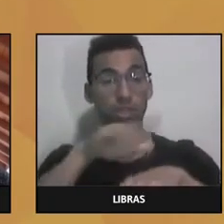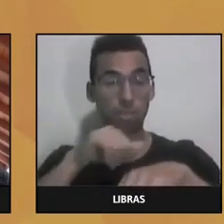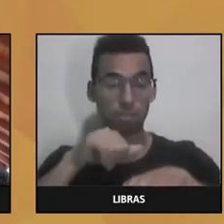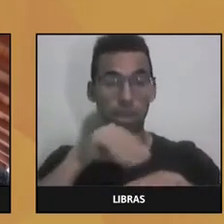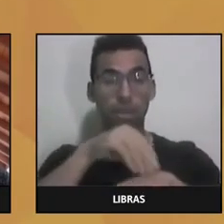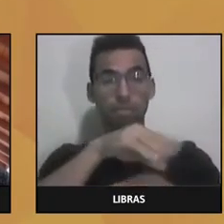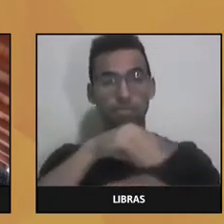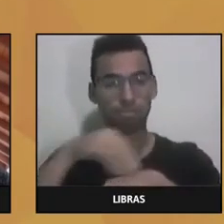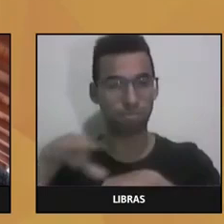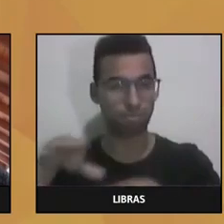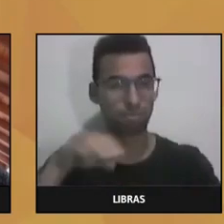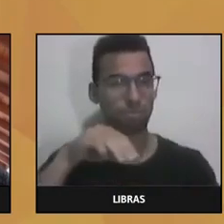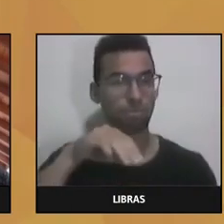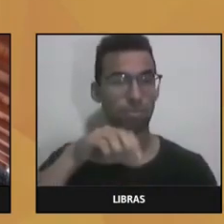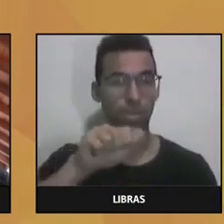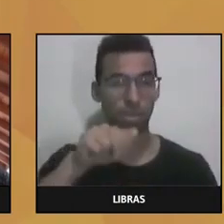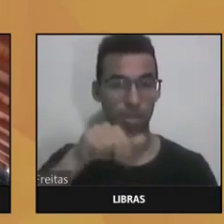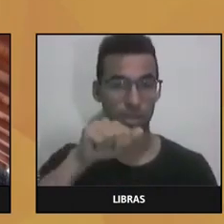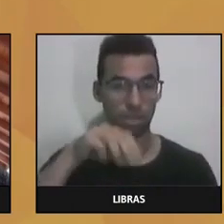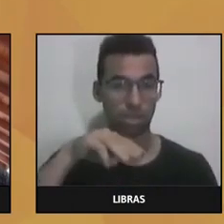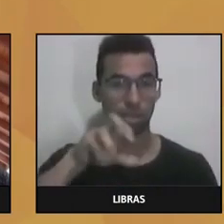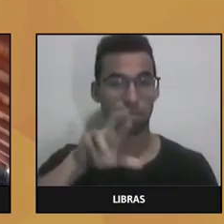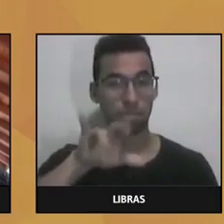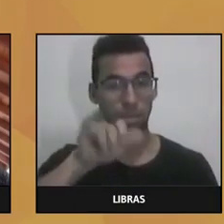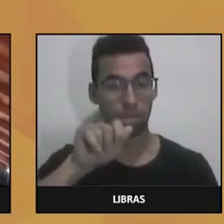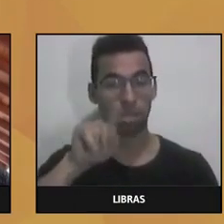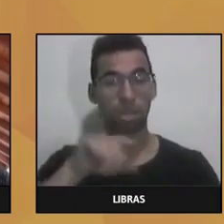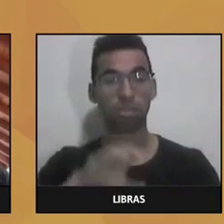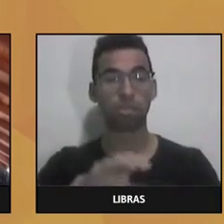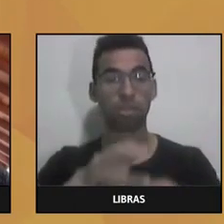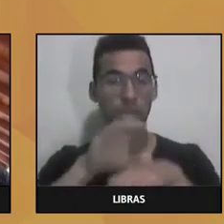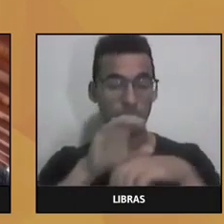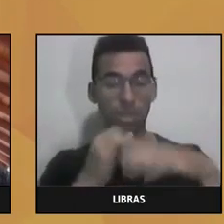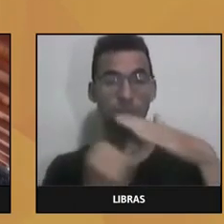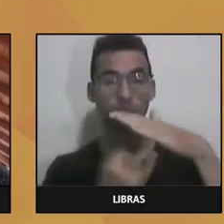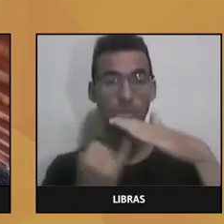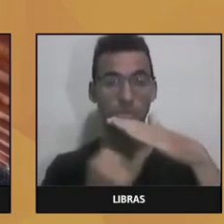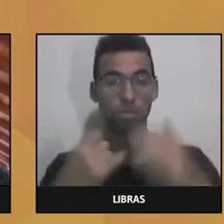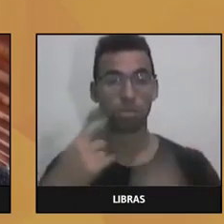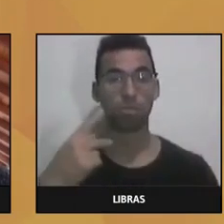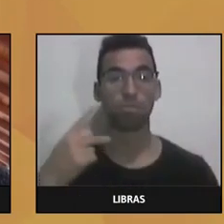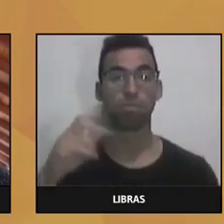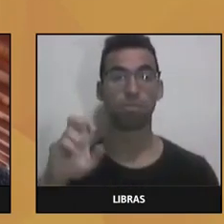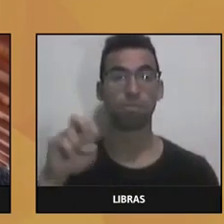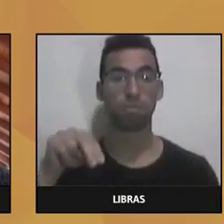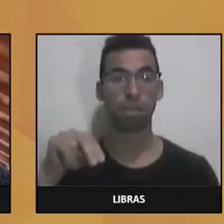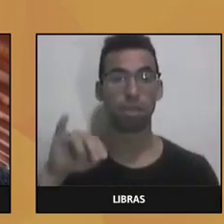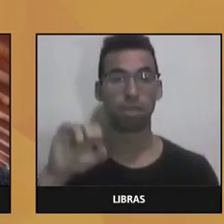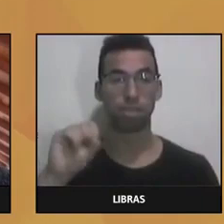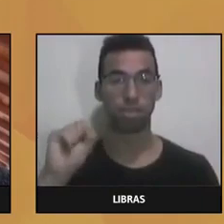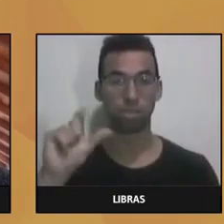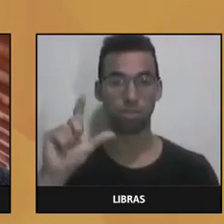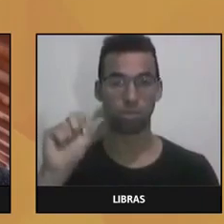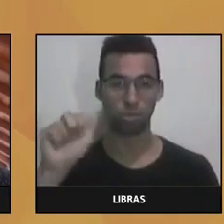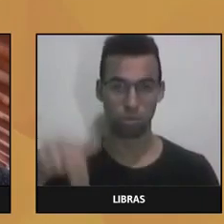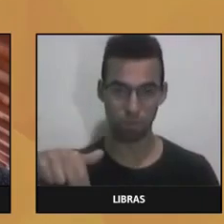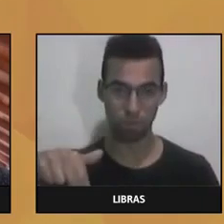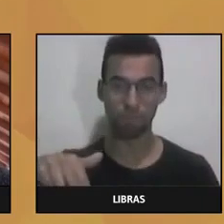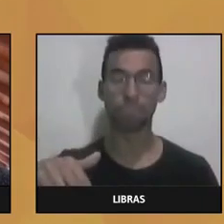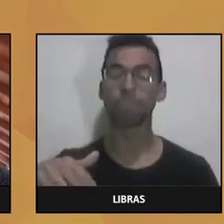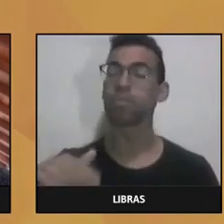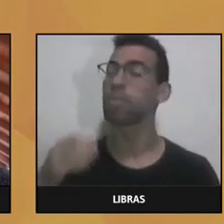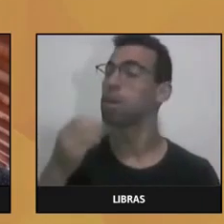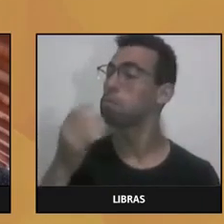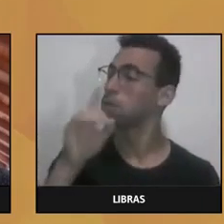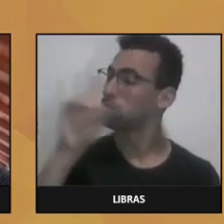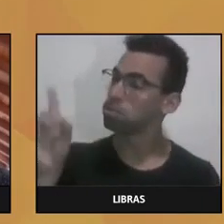Diniz, presidente do Conselho do Instituto Península. Bom dia, Ana Maria, seja bem-vinda. Bom dia, Marcos. Um prazer estar com vocês